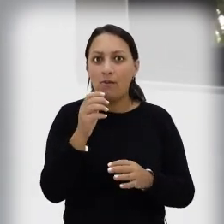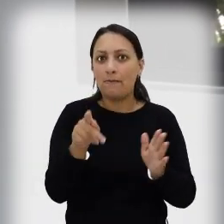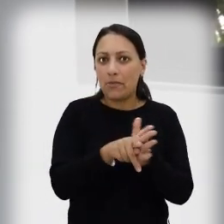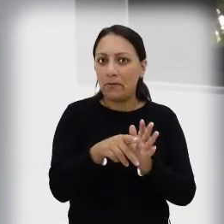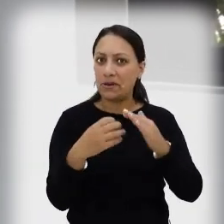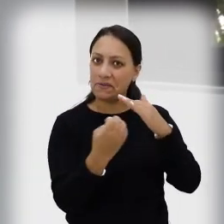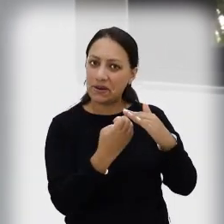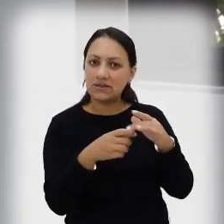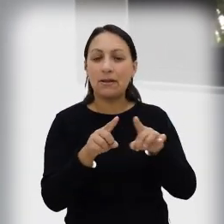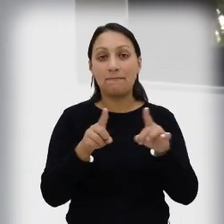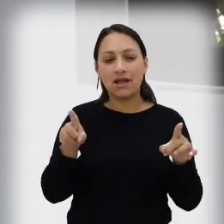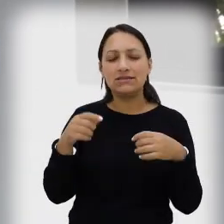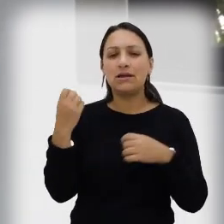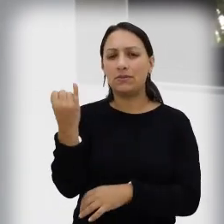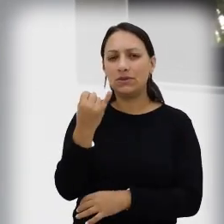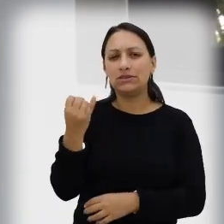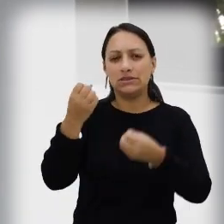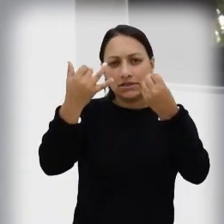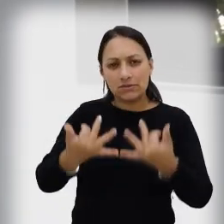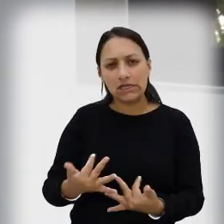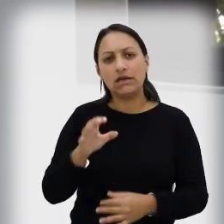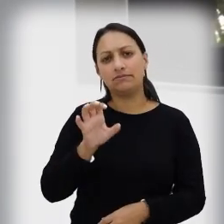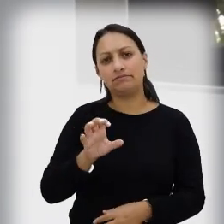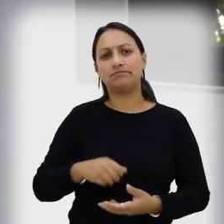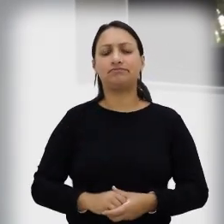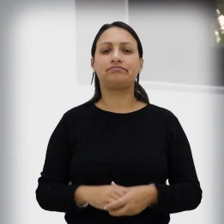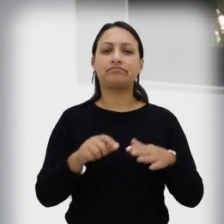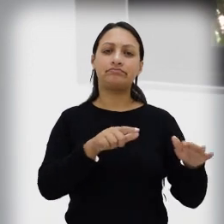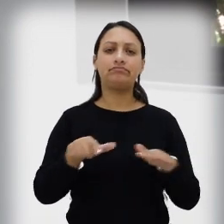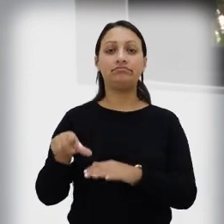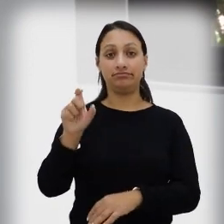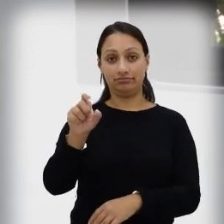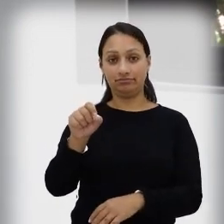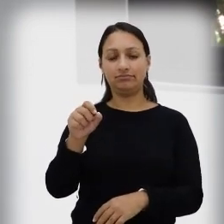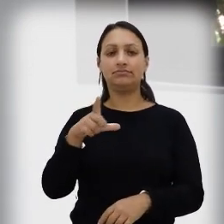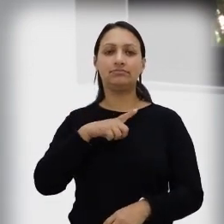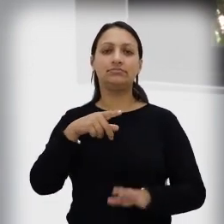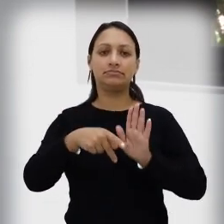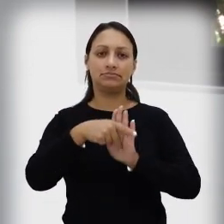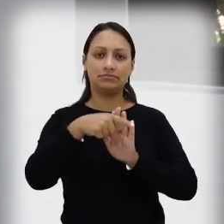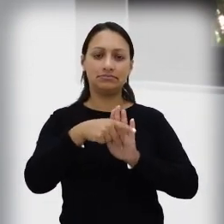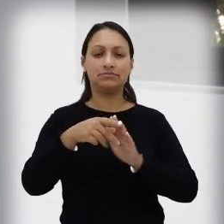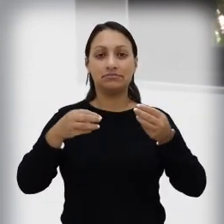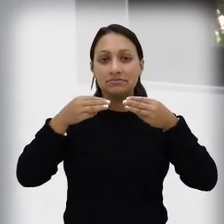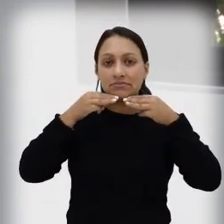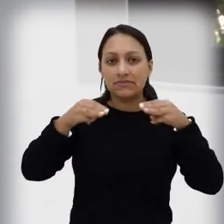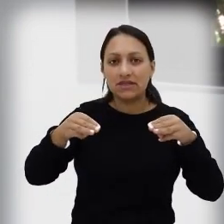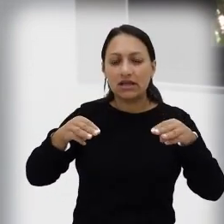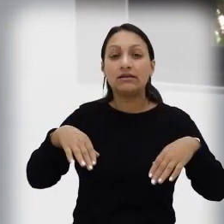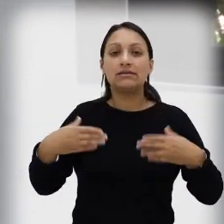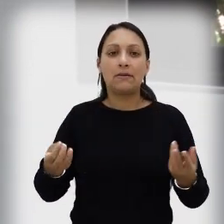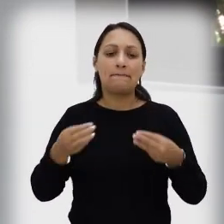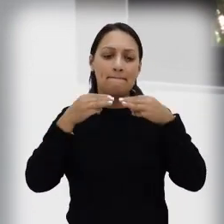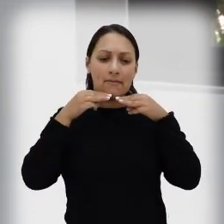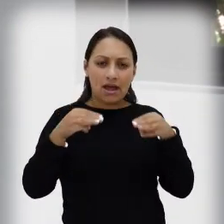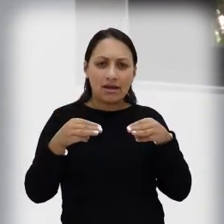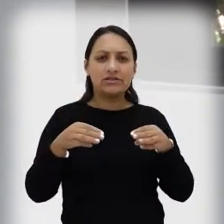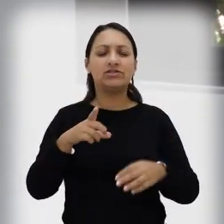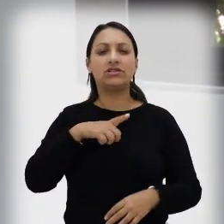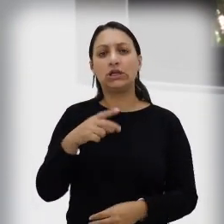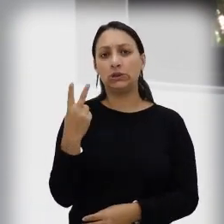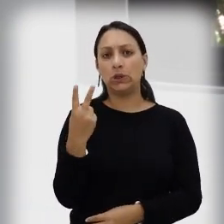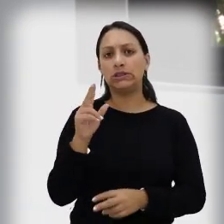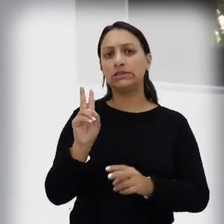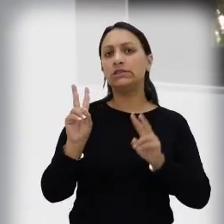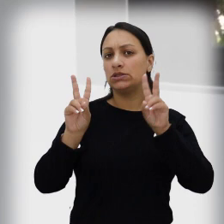isso. Na semana 10, a gente entra com plano de marketing. Então, marketing a gente vai desdobrar em 2